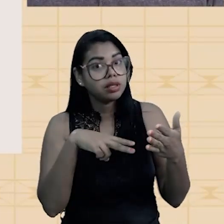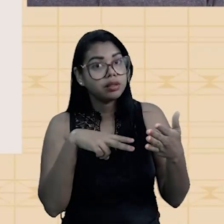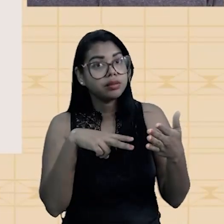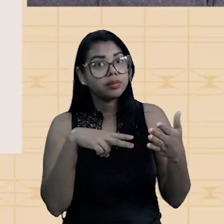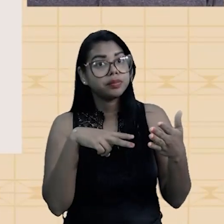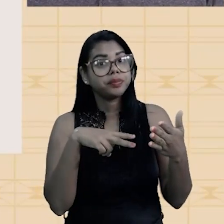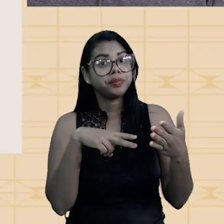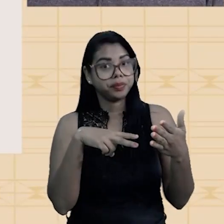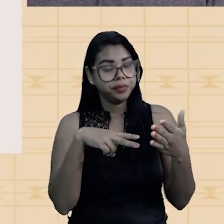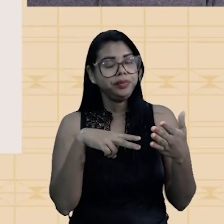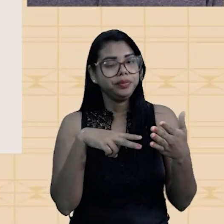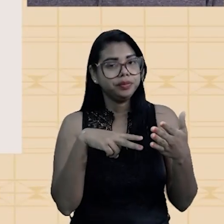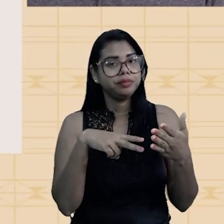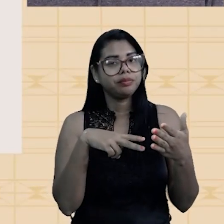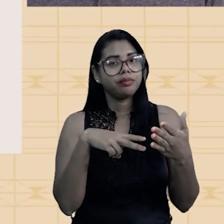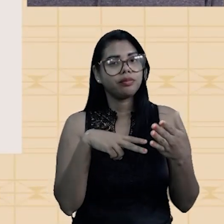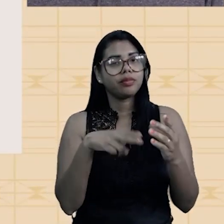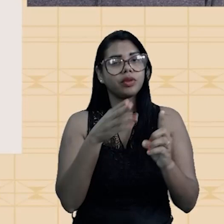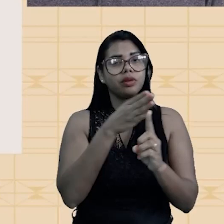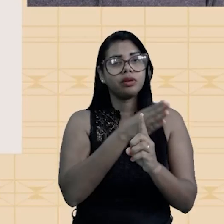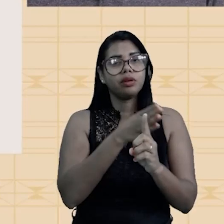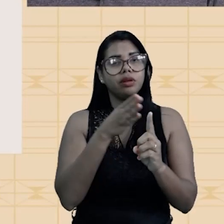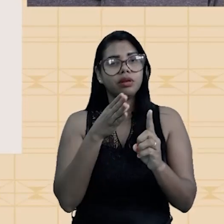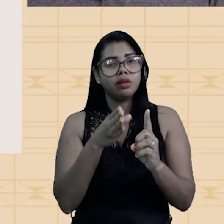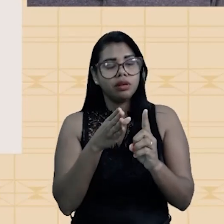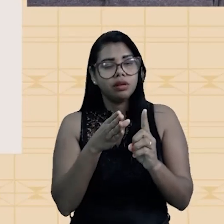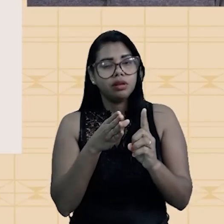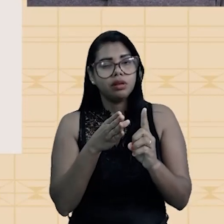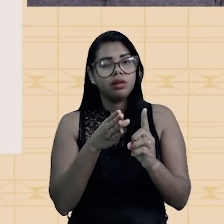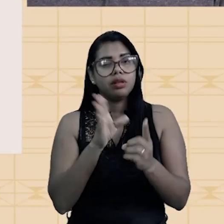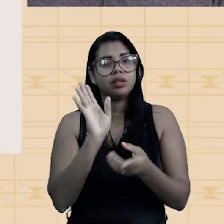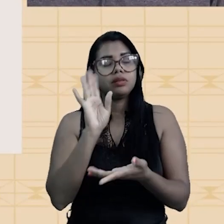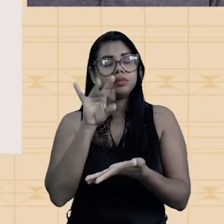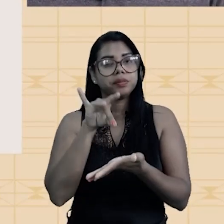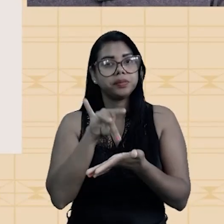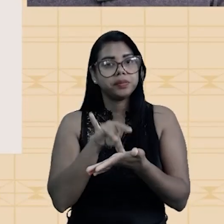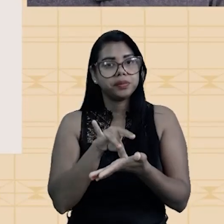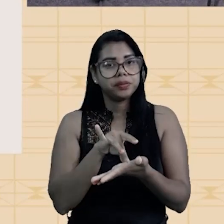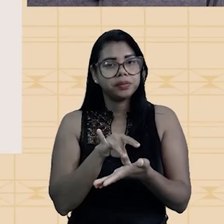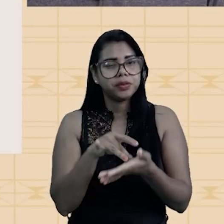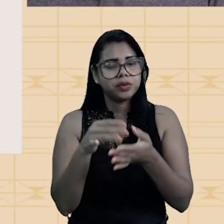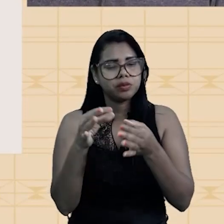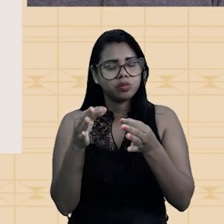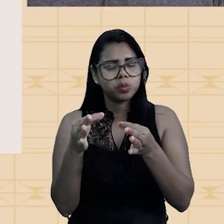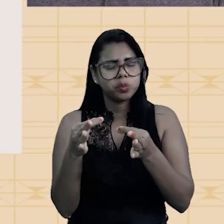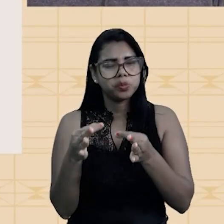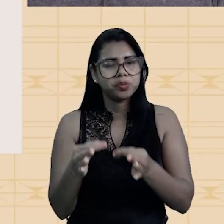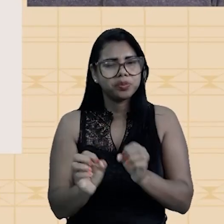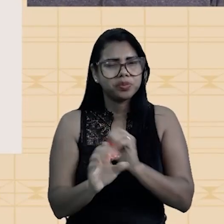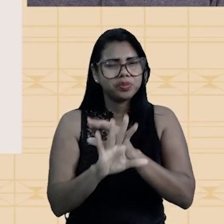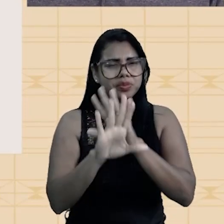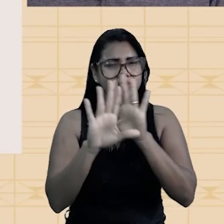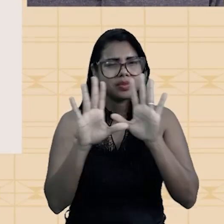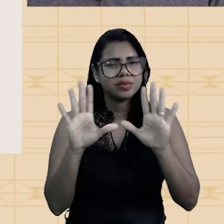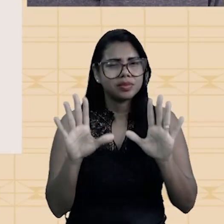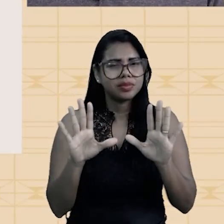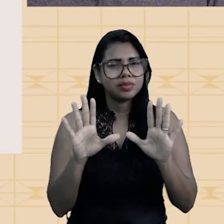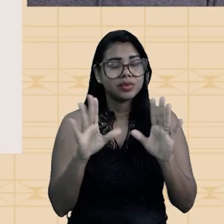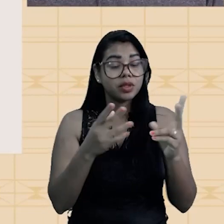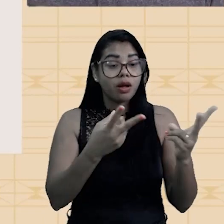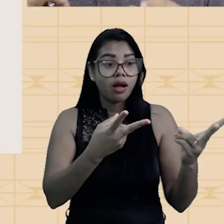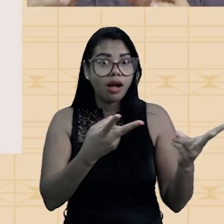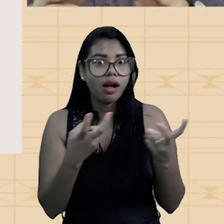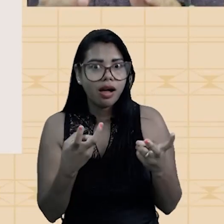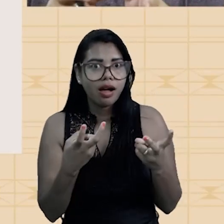é? Os modalizadores, existe aquele modalizador de afirmação, né, de uma certeza, e isso aí chama a